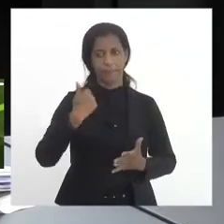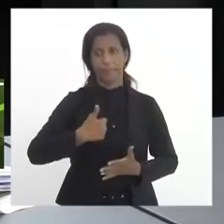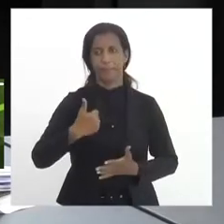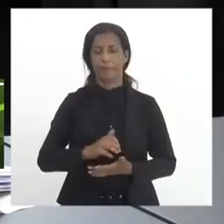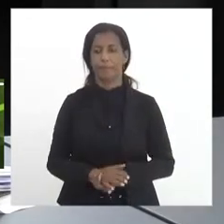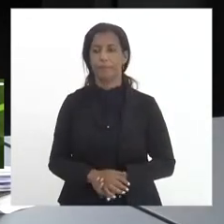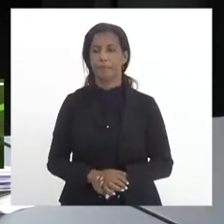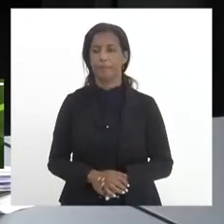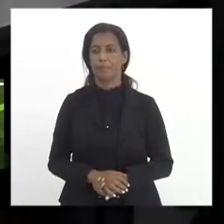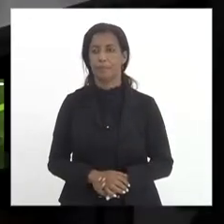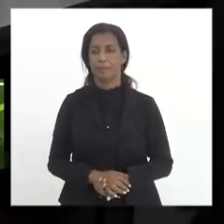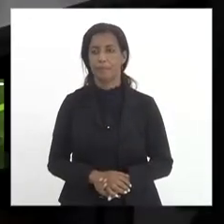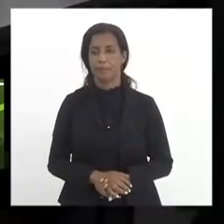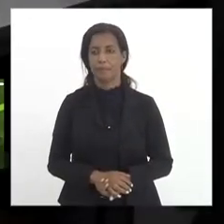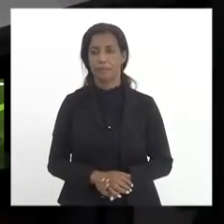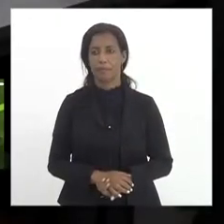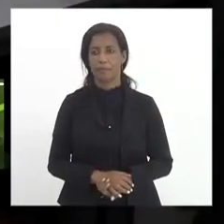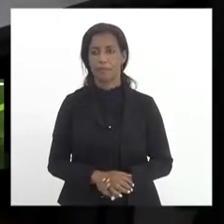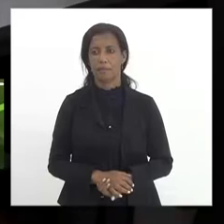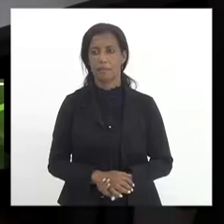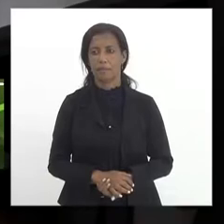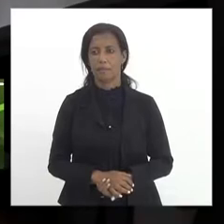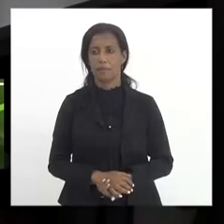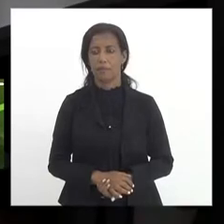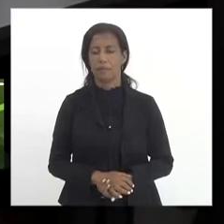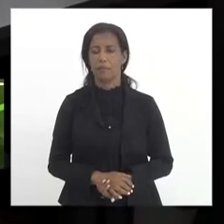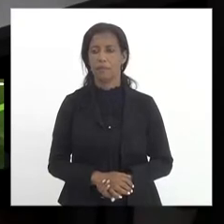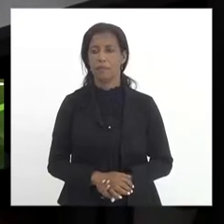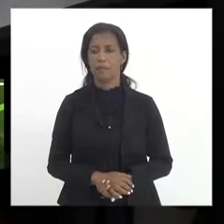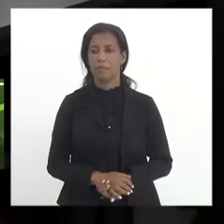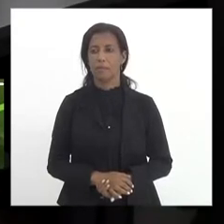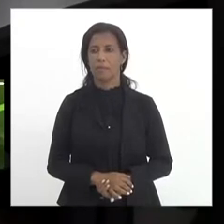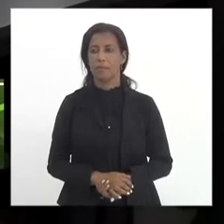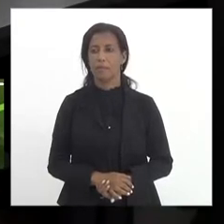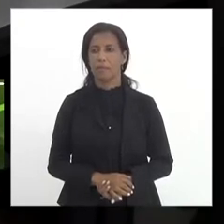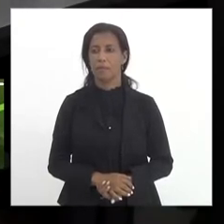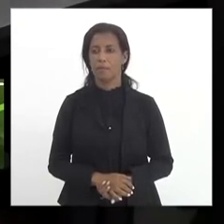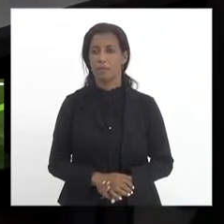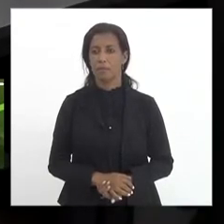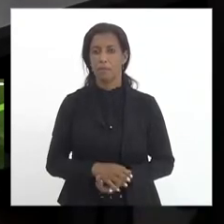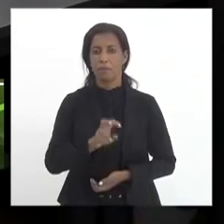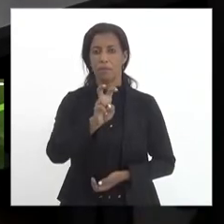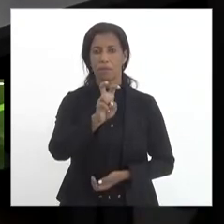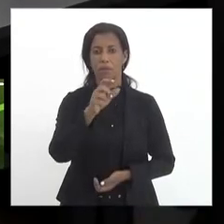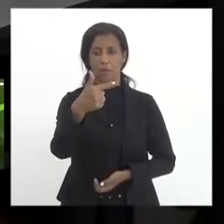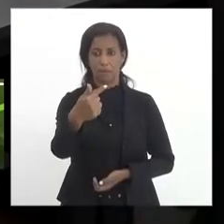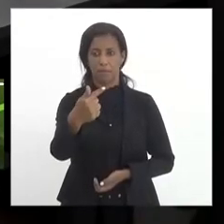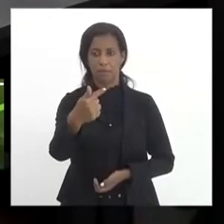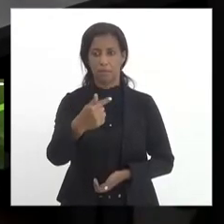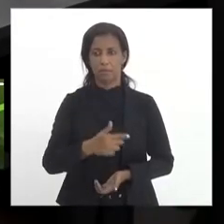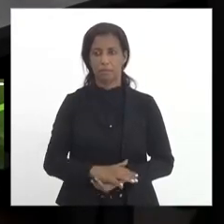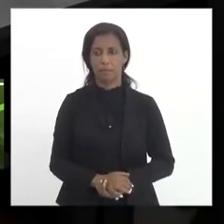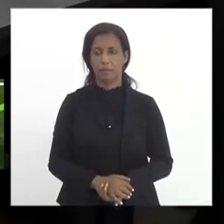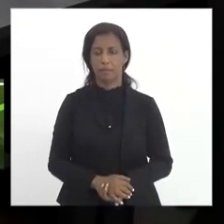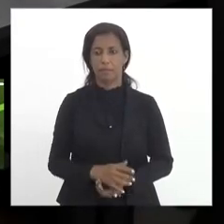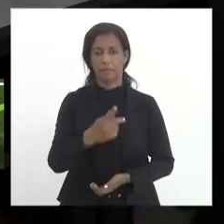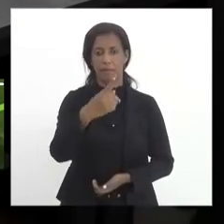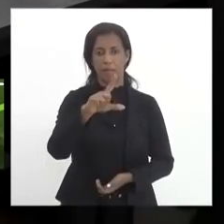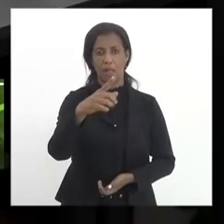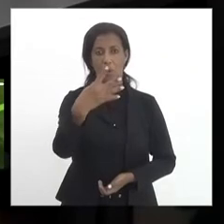Então, projeto de lei 4.021, deputado Luiz Paulo pede vistas. Concedido. 57. Projeto